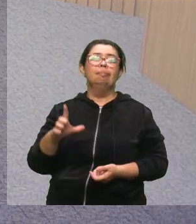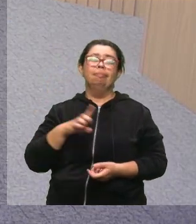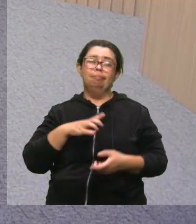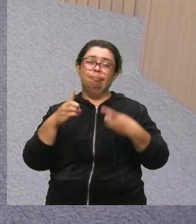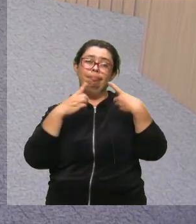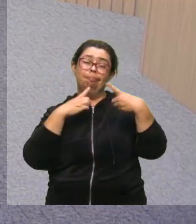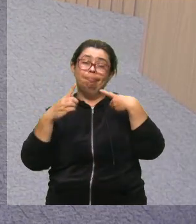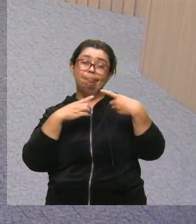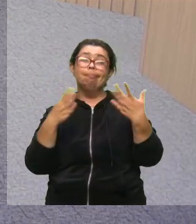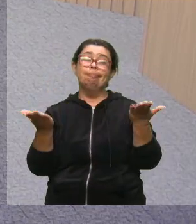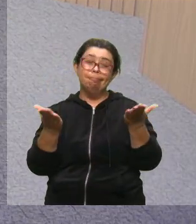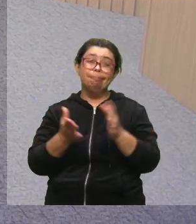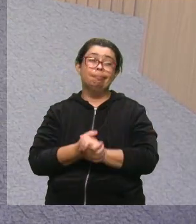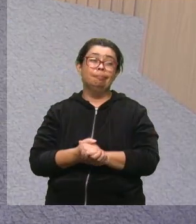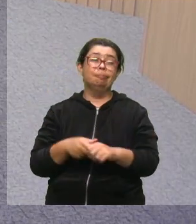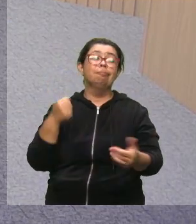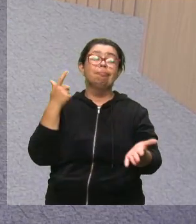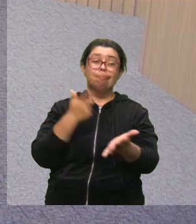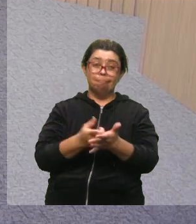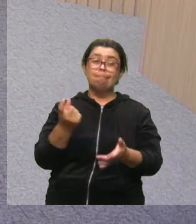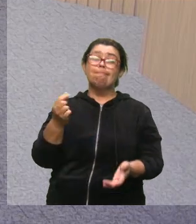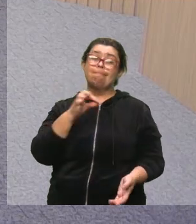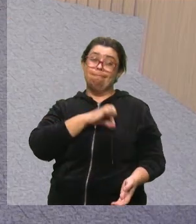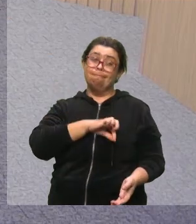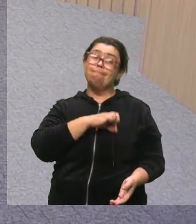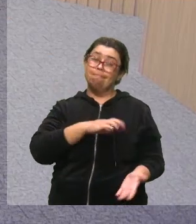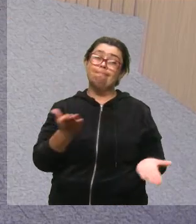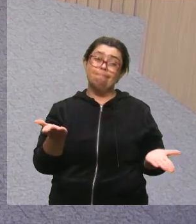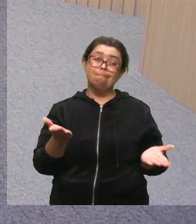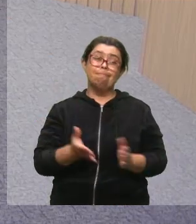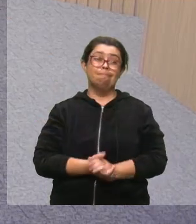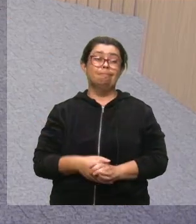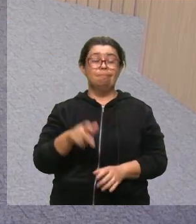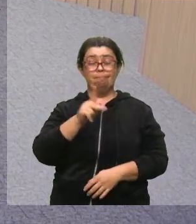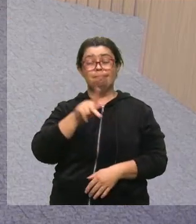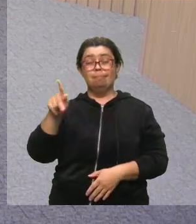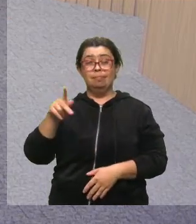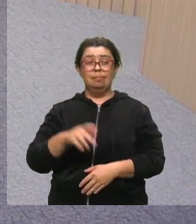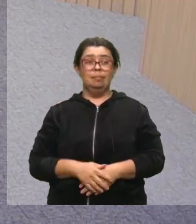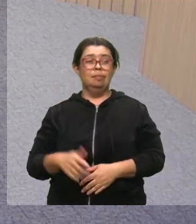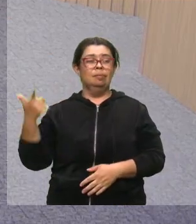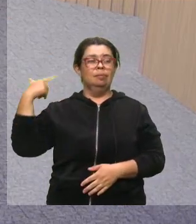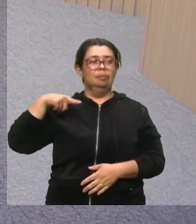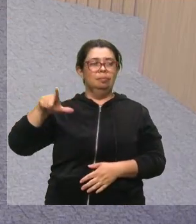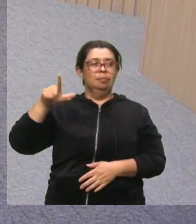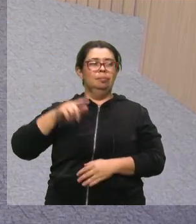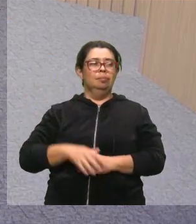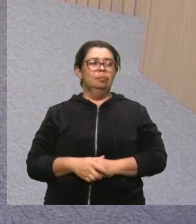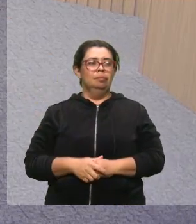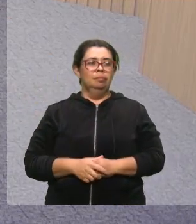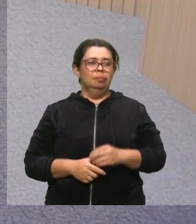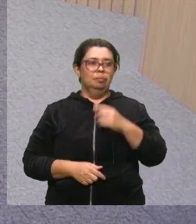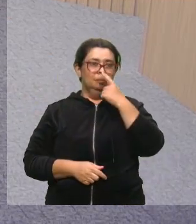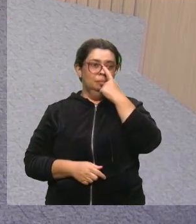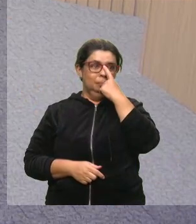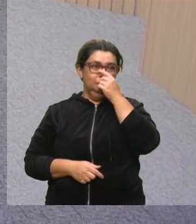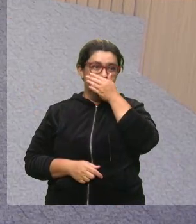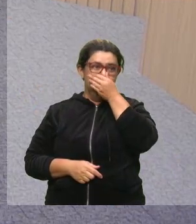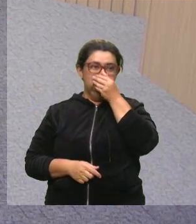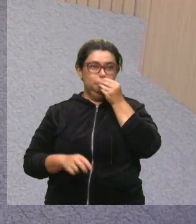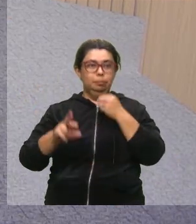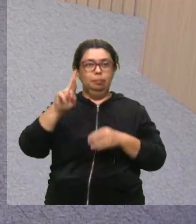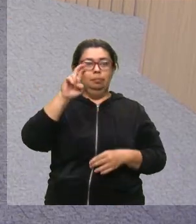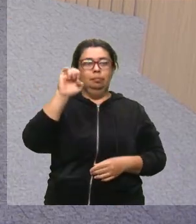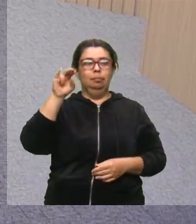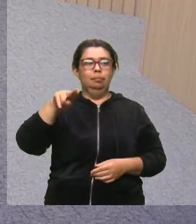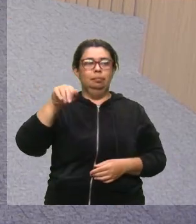essas coisas com o pagamento do piso, que é o mínimo do mínimo. Mas, dando continuidade, chamo Reinaldo Farto